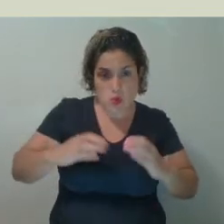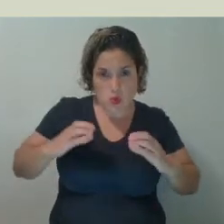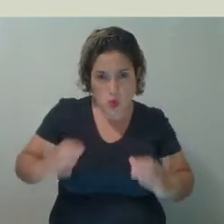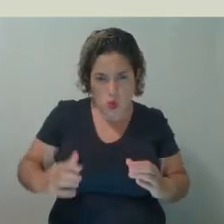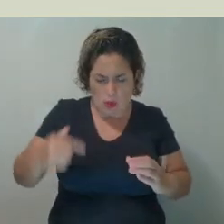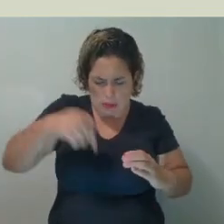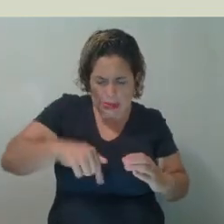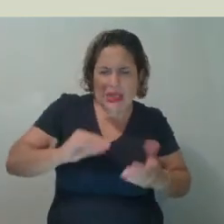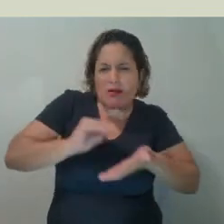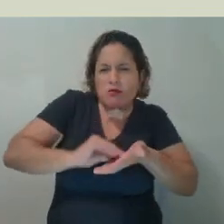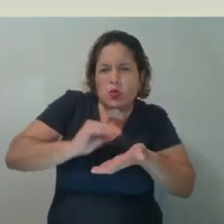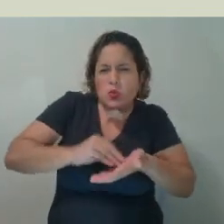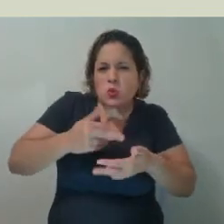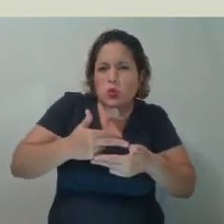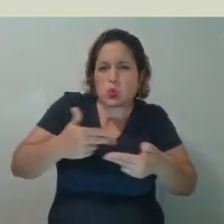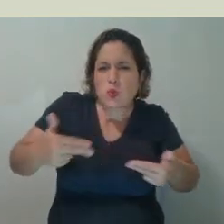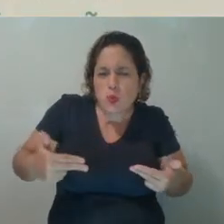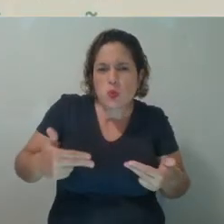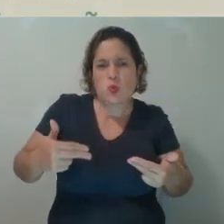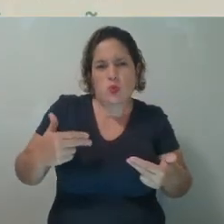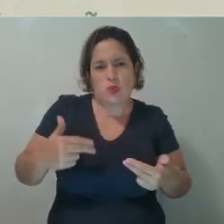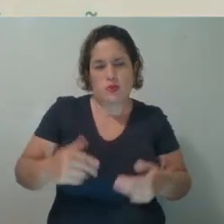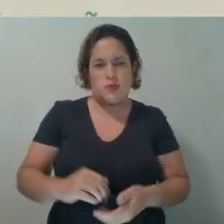dos animais eles estavam faltando.